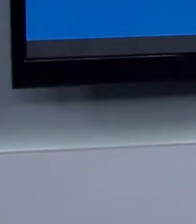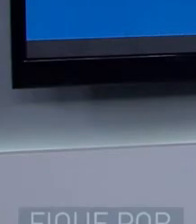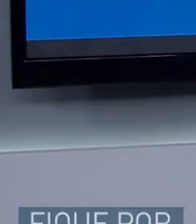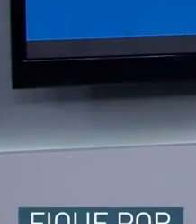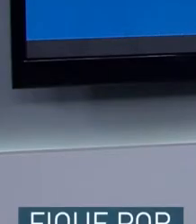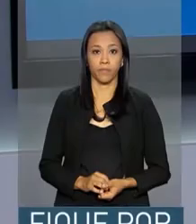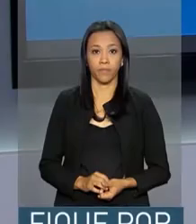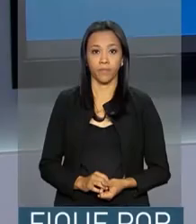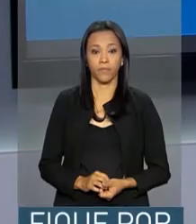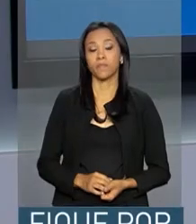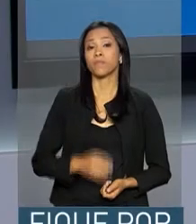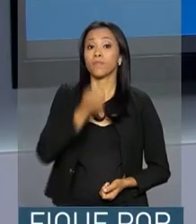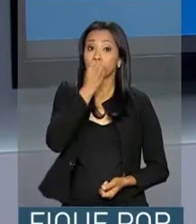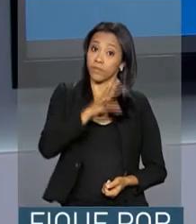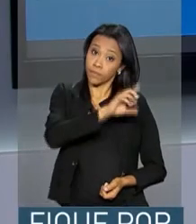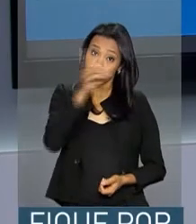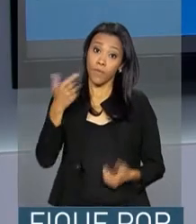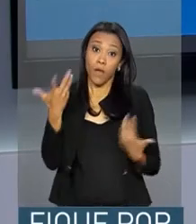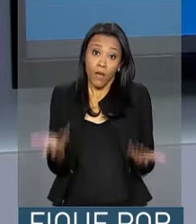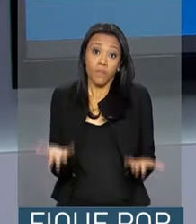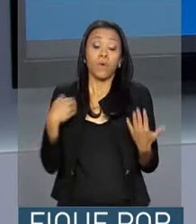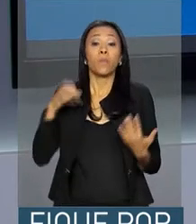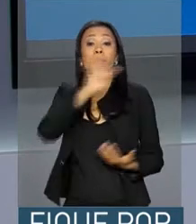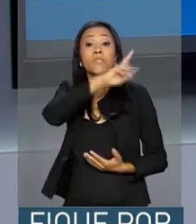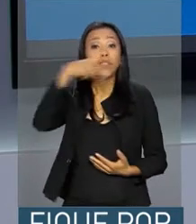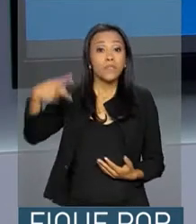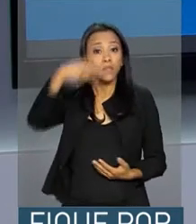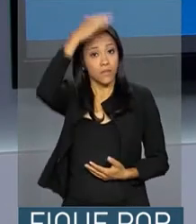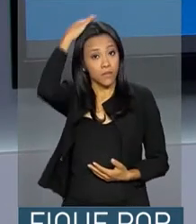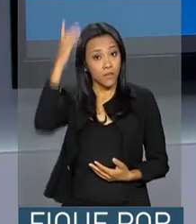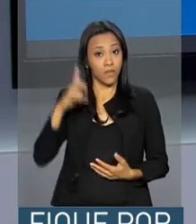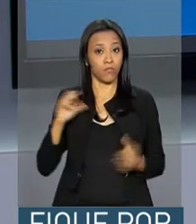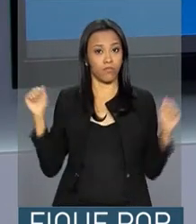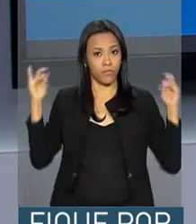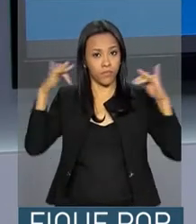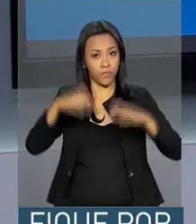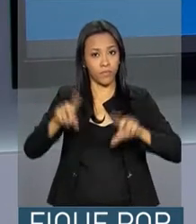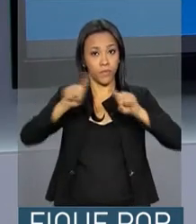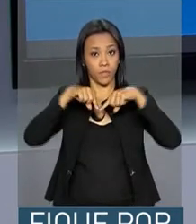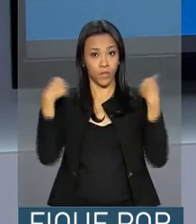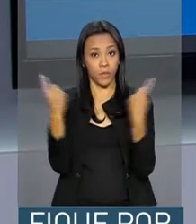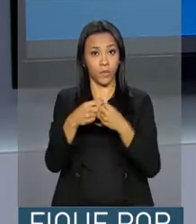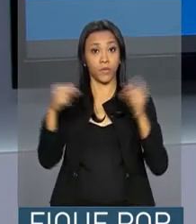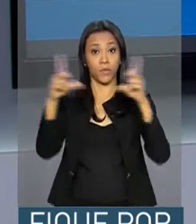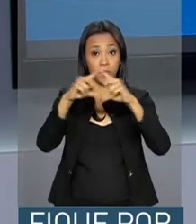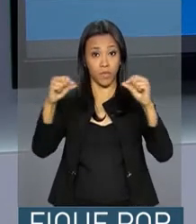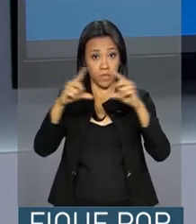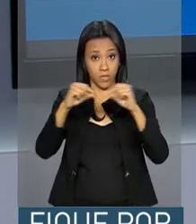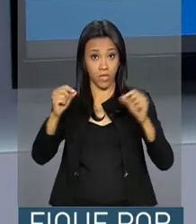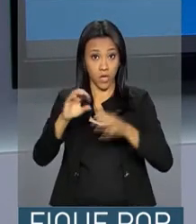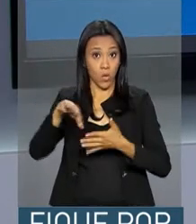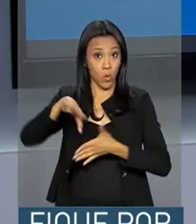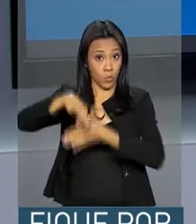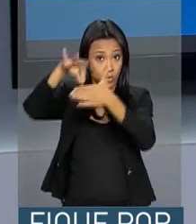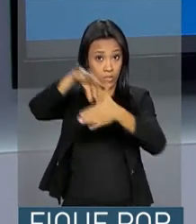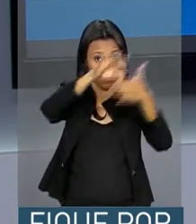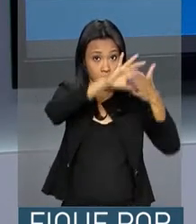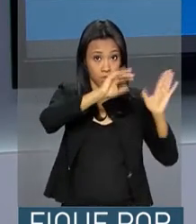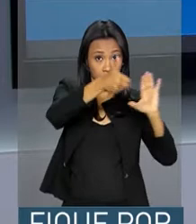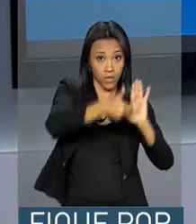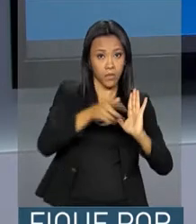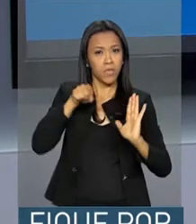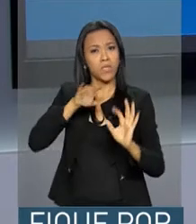olá o presidente michel temer se reuniu em brasília com líderes da base aliada da câmara dos deputados no